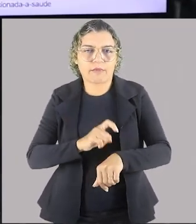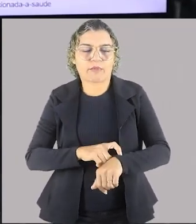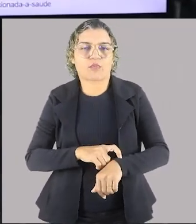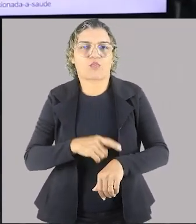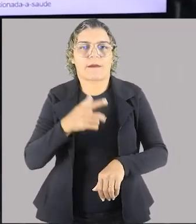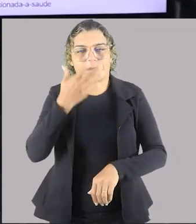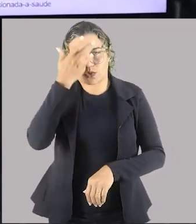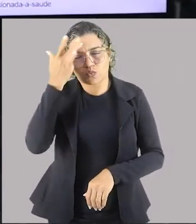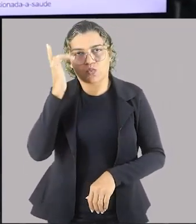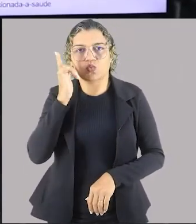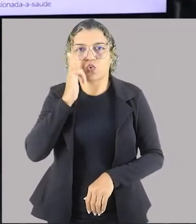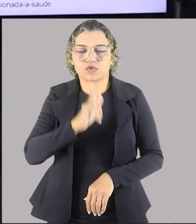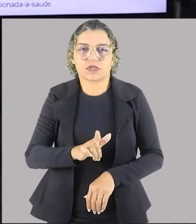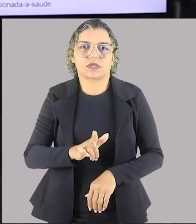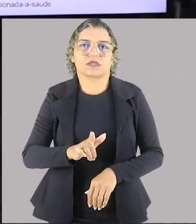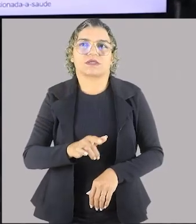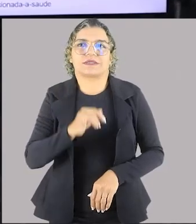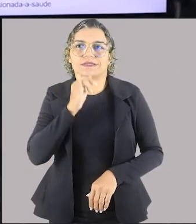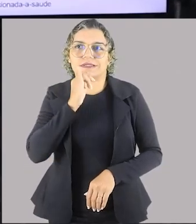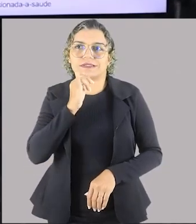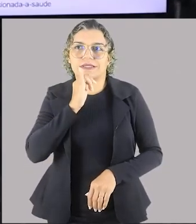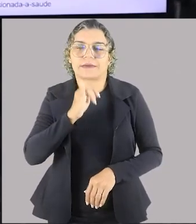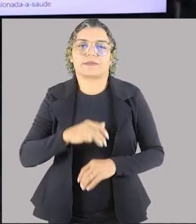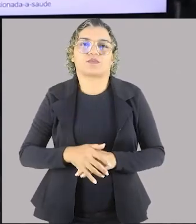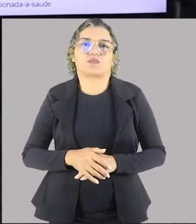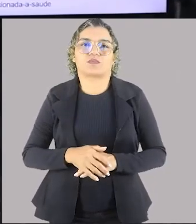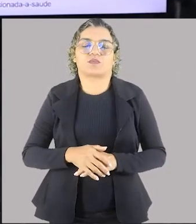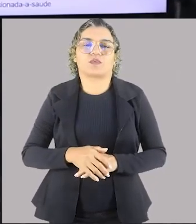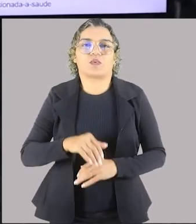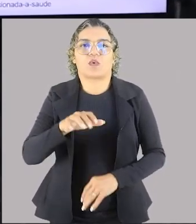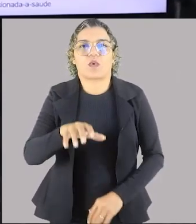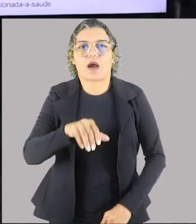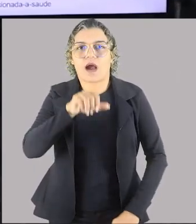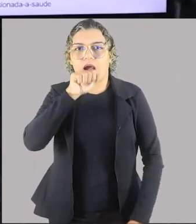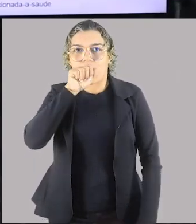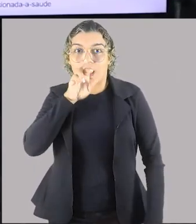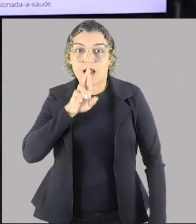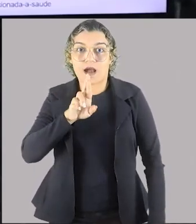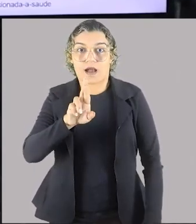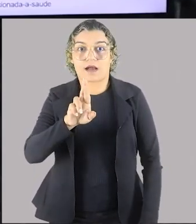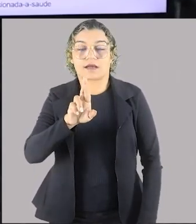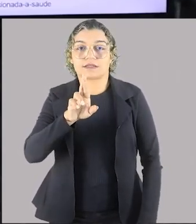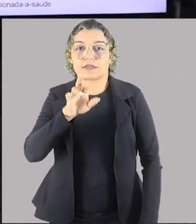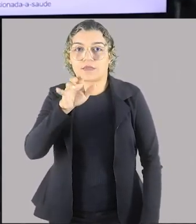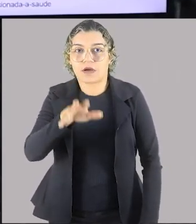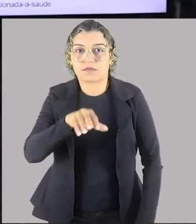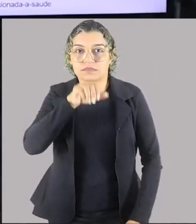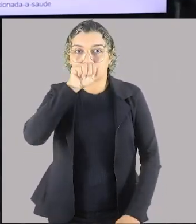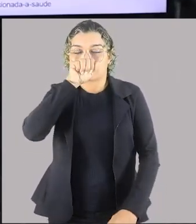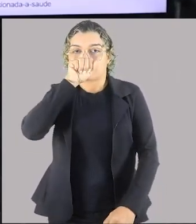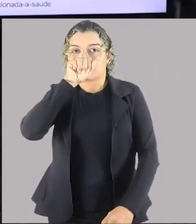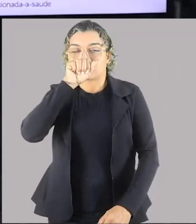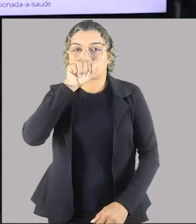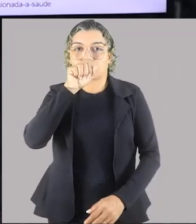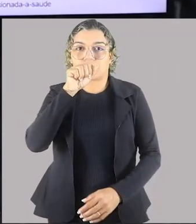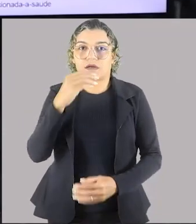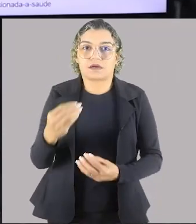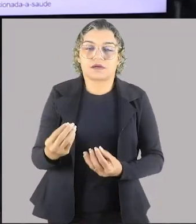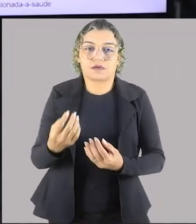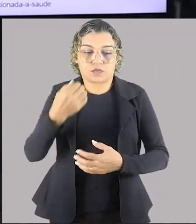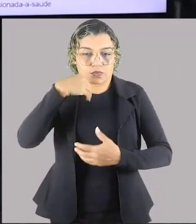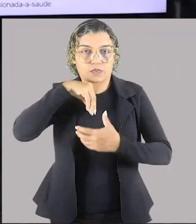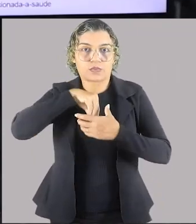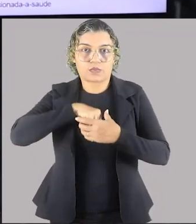consegue captar o oxigênio, transportar esse oxigênio e utilizar